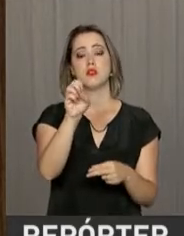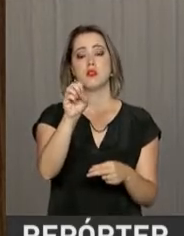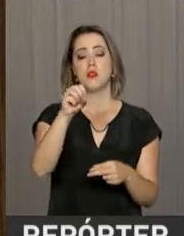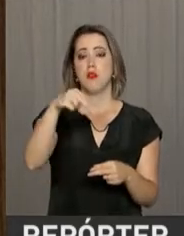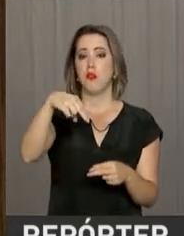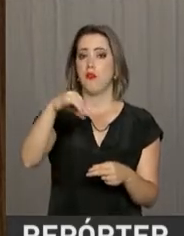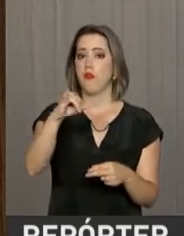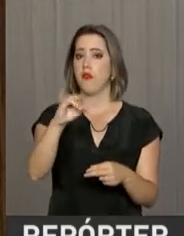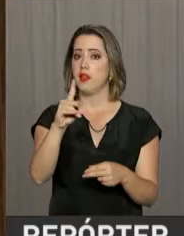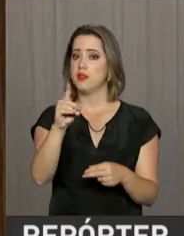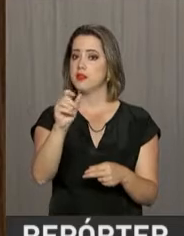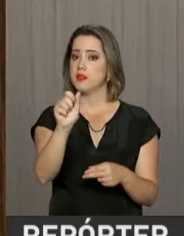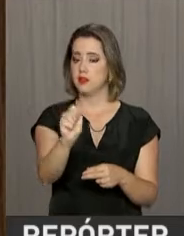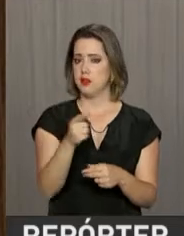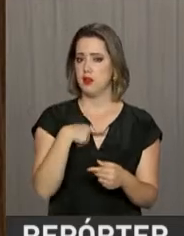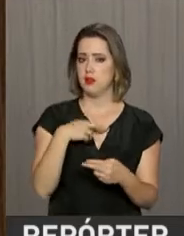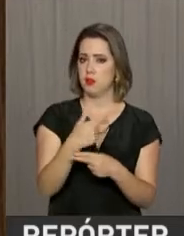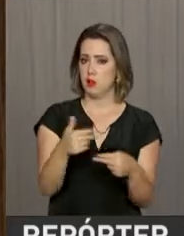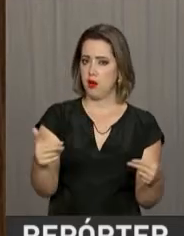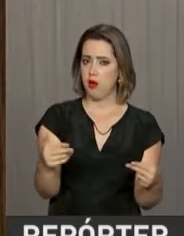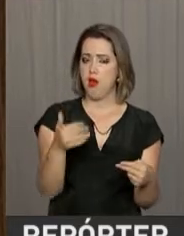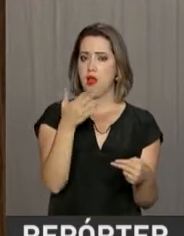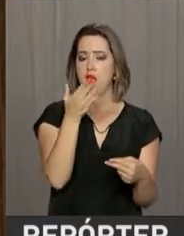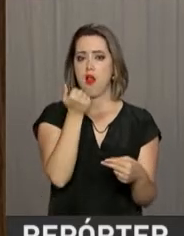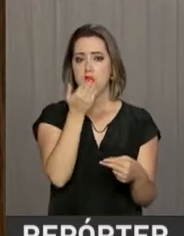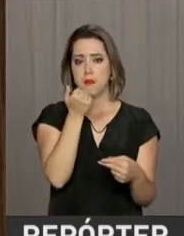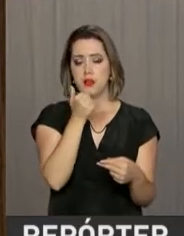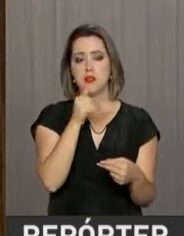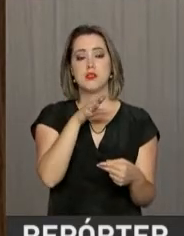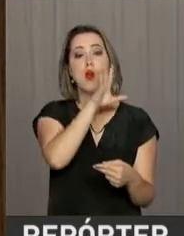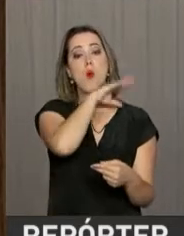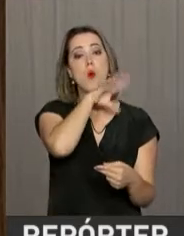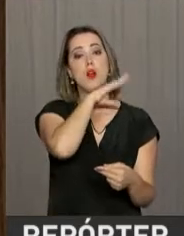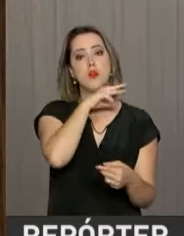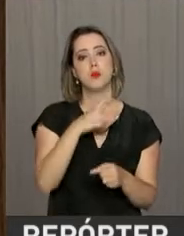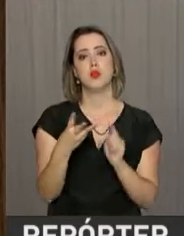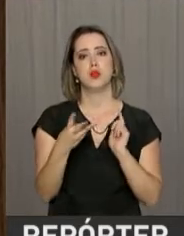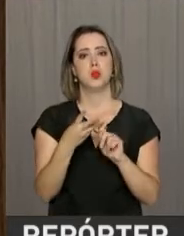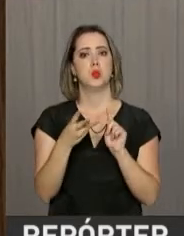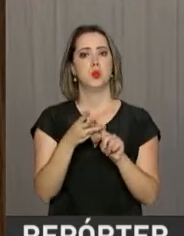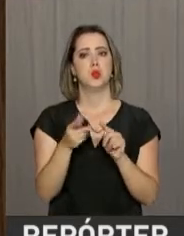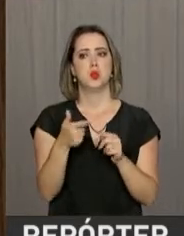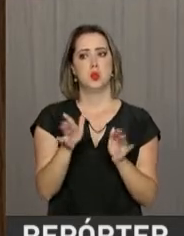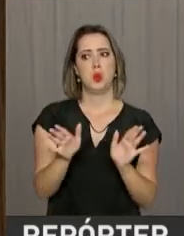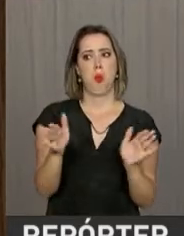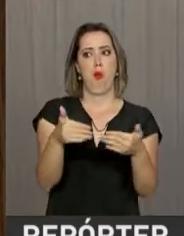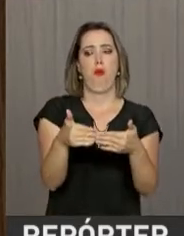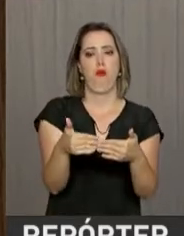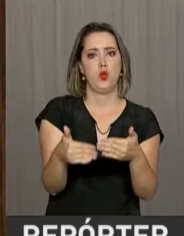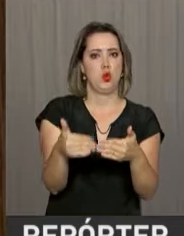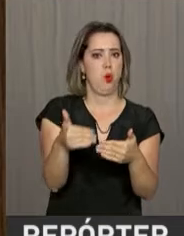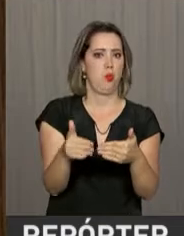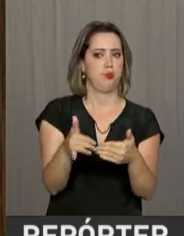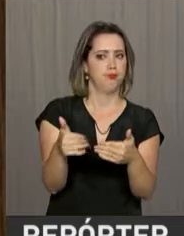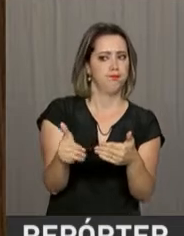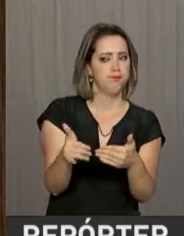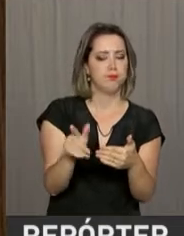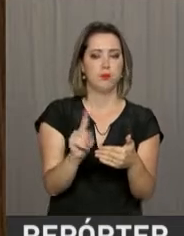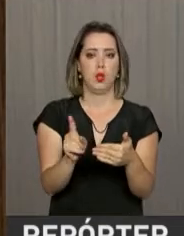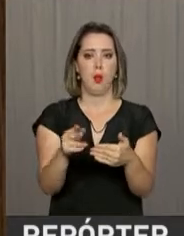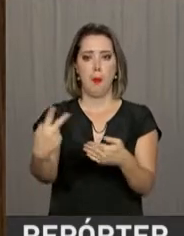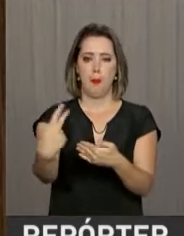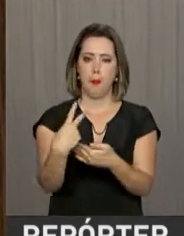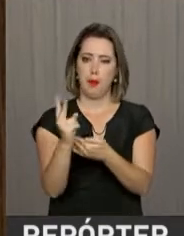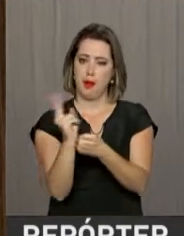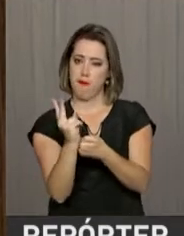ração animal e um terceiro, que produz laticínios, não abriu as portas para os fiscais do Ministério da Agricultura, mas